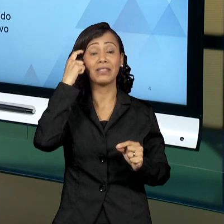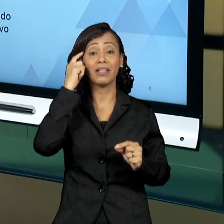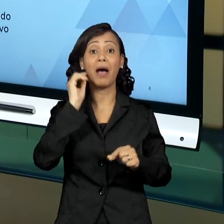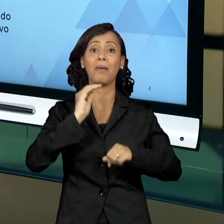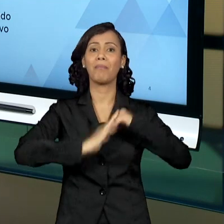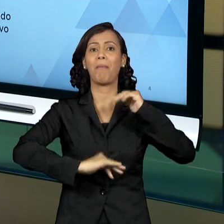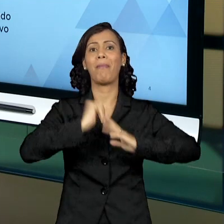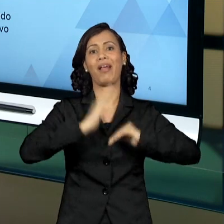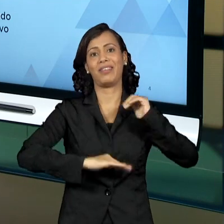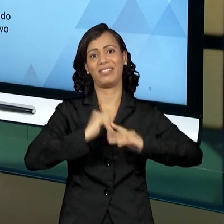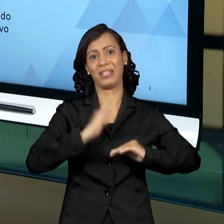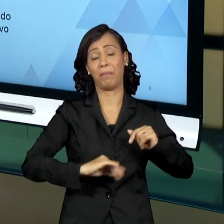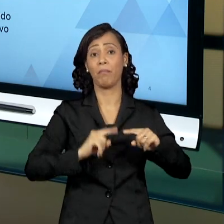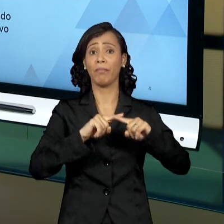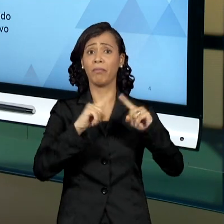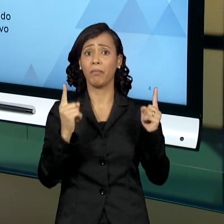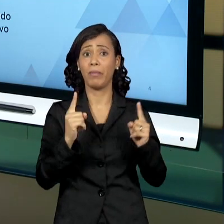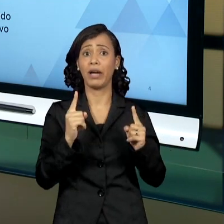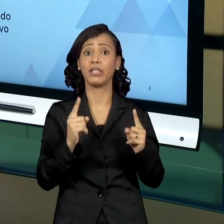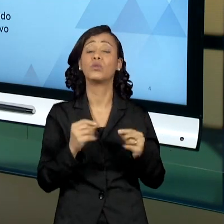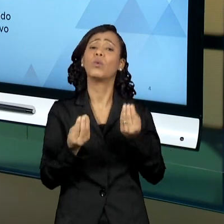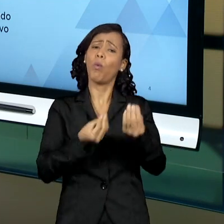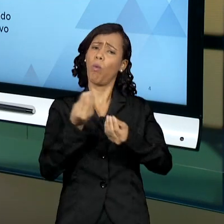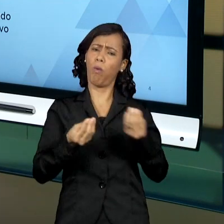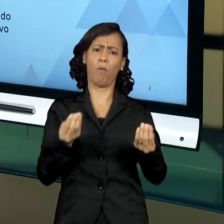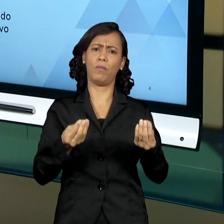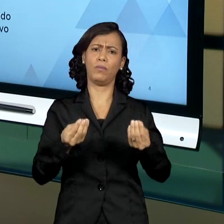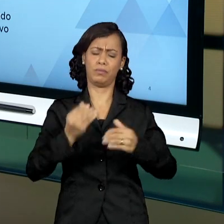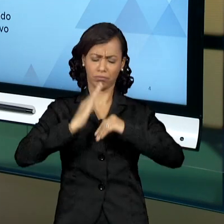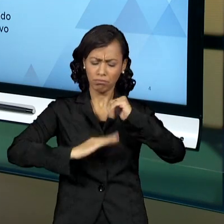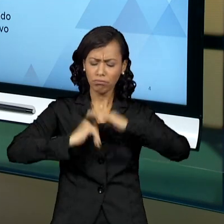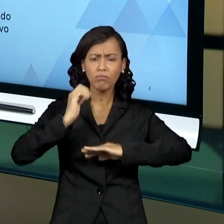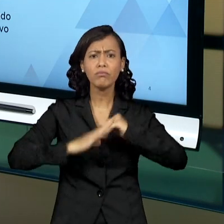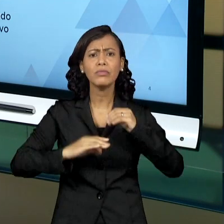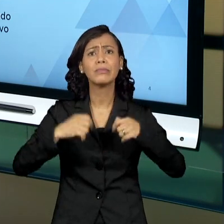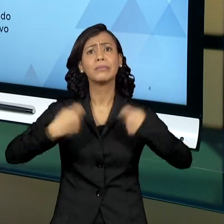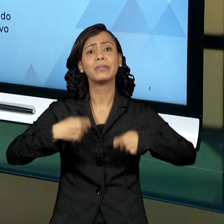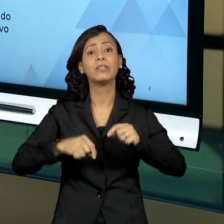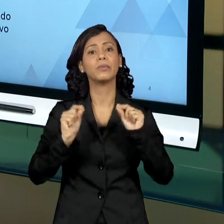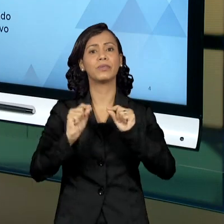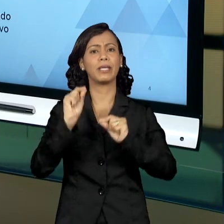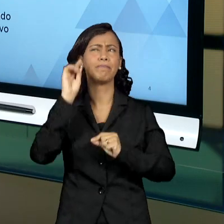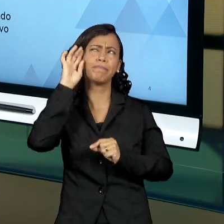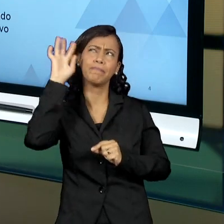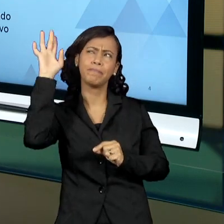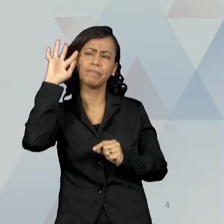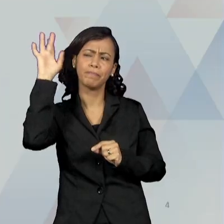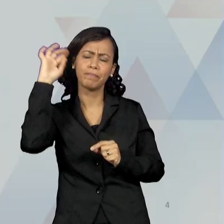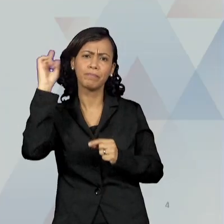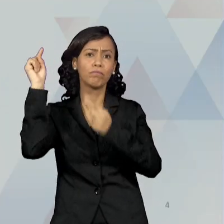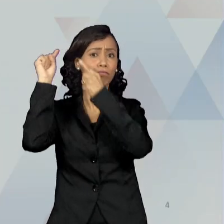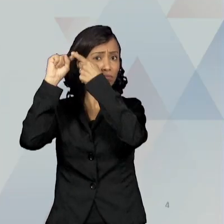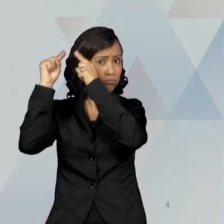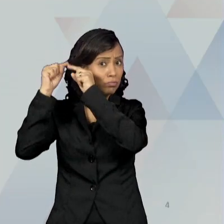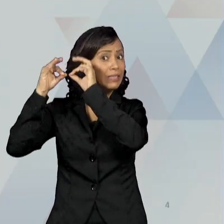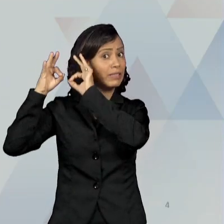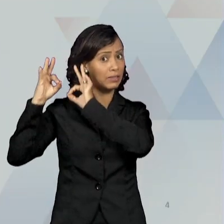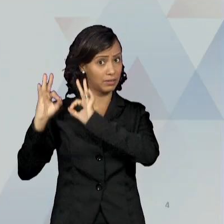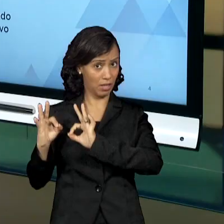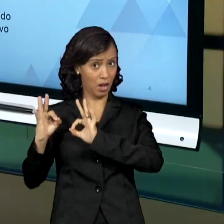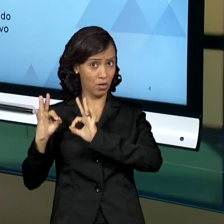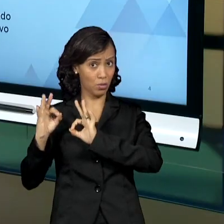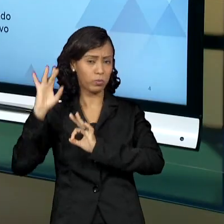prática que não caia meramente no praticismo, mas que seja uma prática refletida com embasamento teórico. Esse